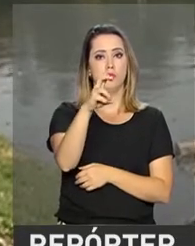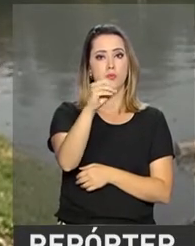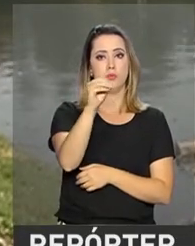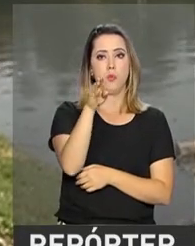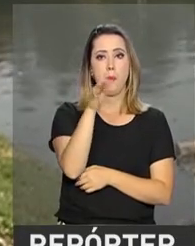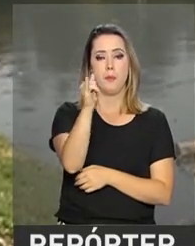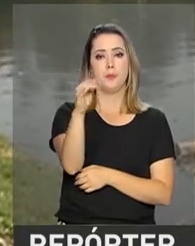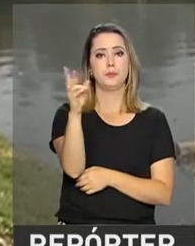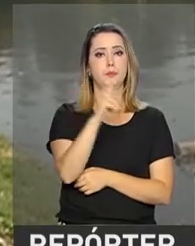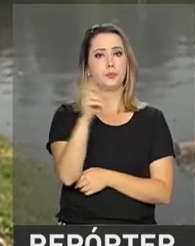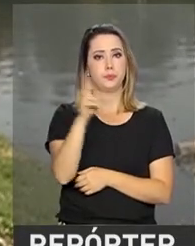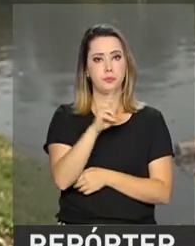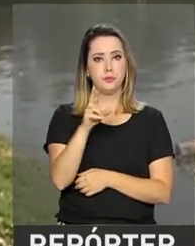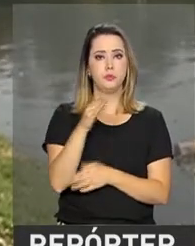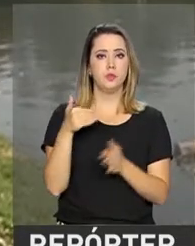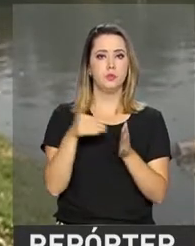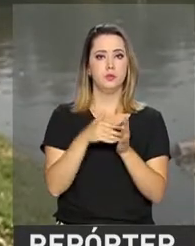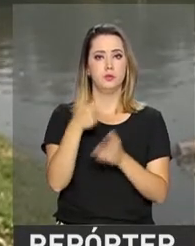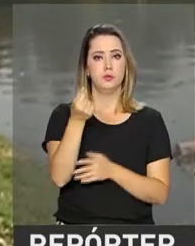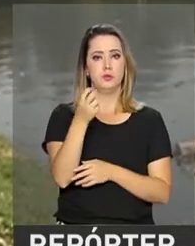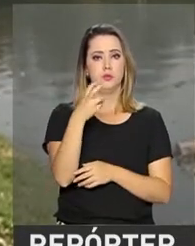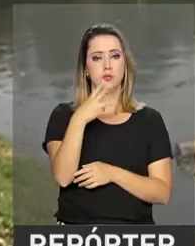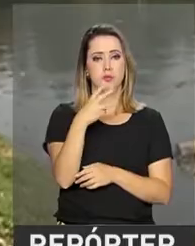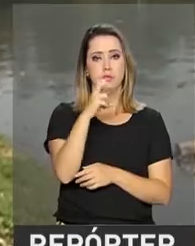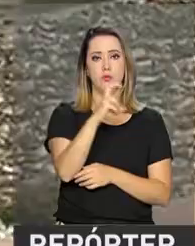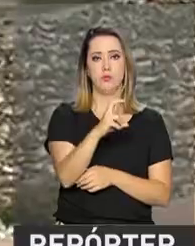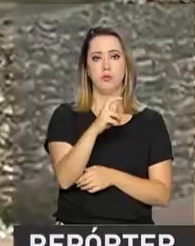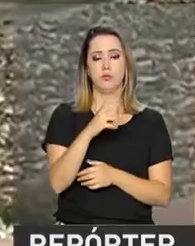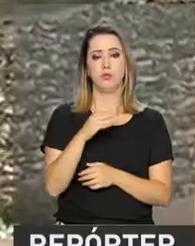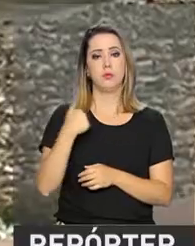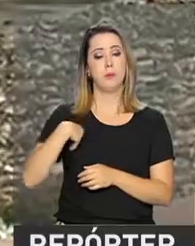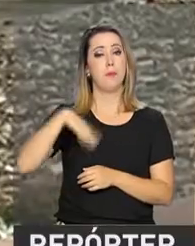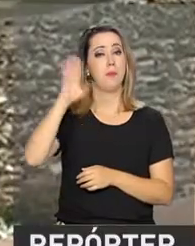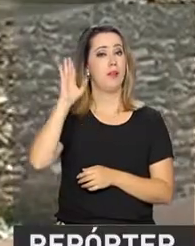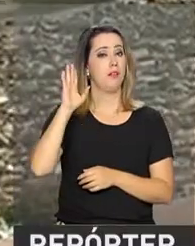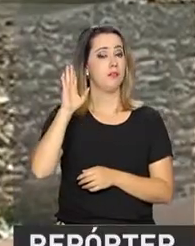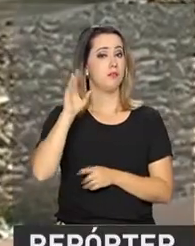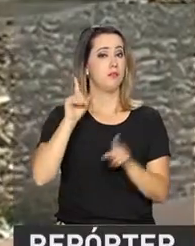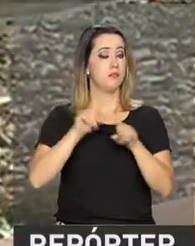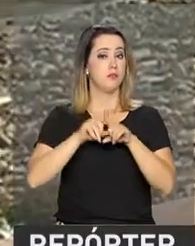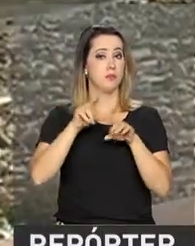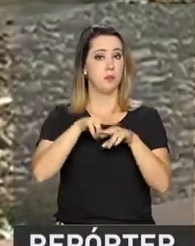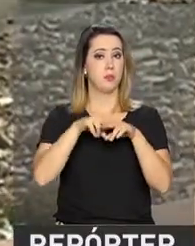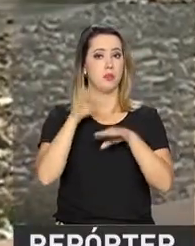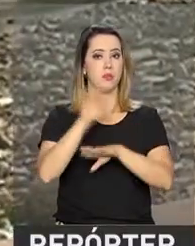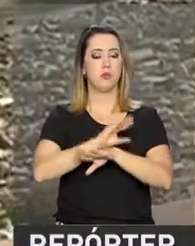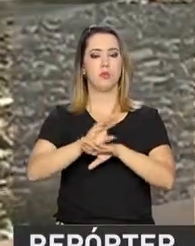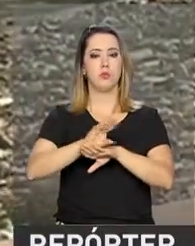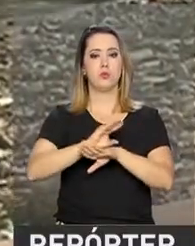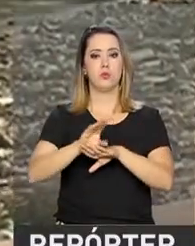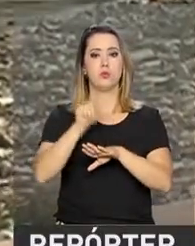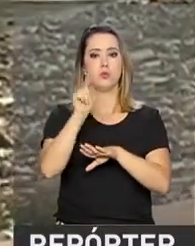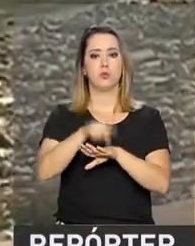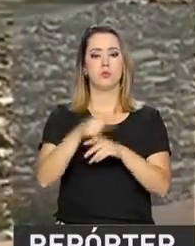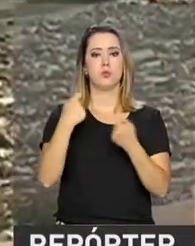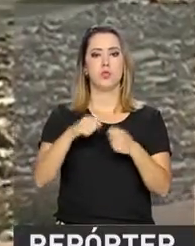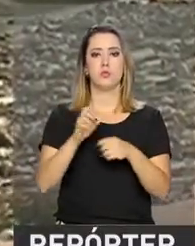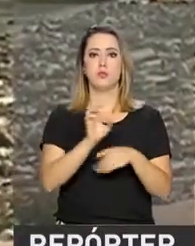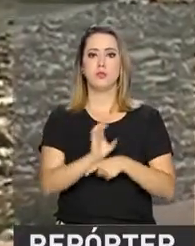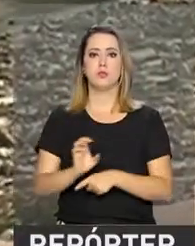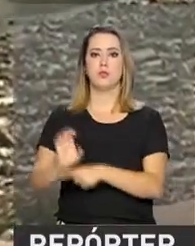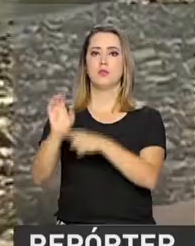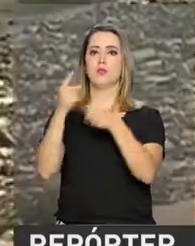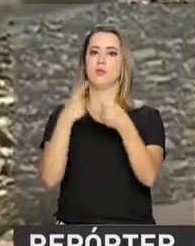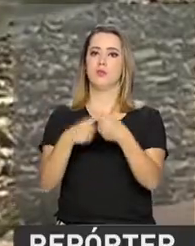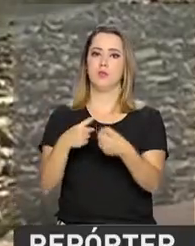bilhões de reais até 2035. Mas, pela Constituição, esta é uma obrigação de